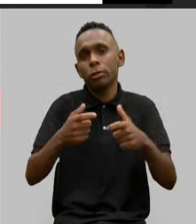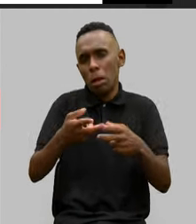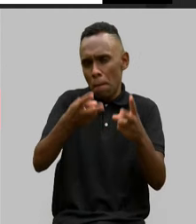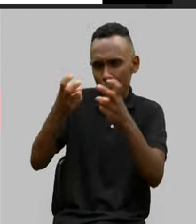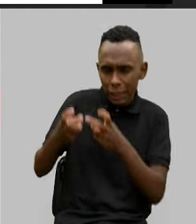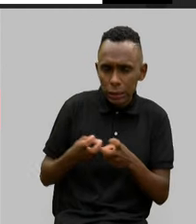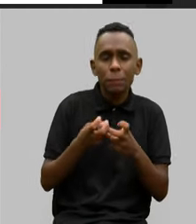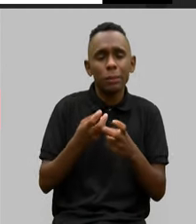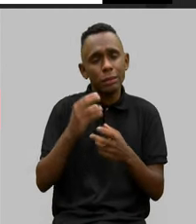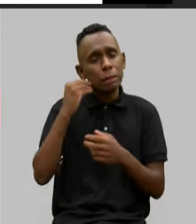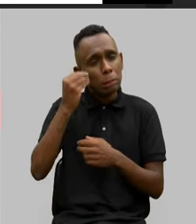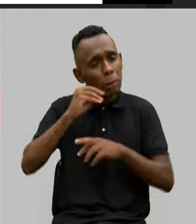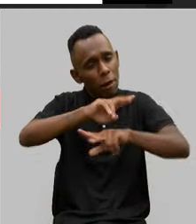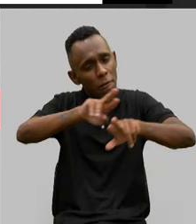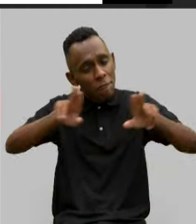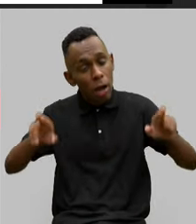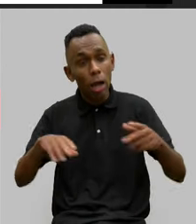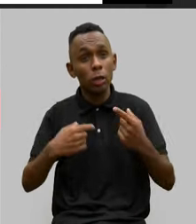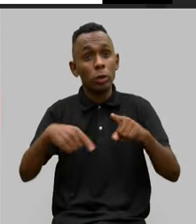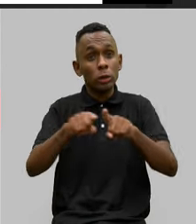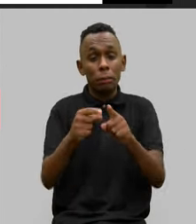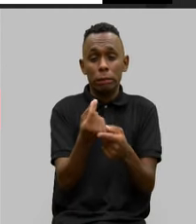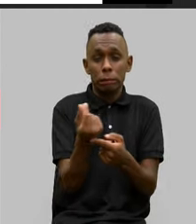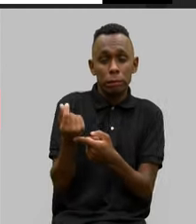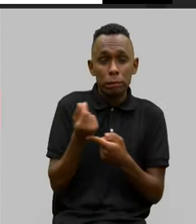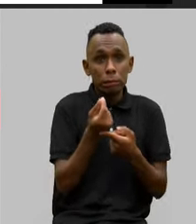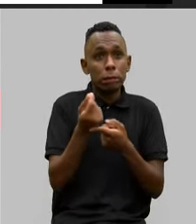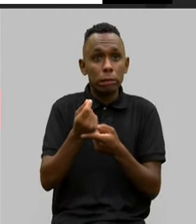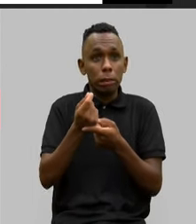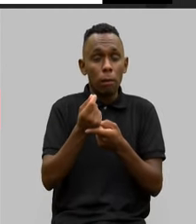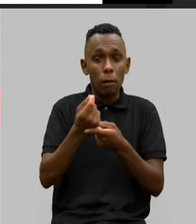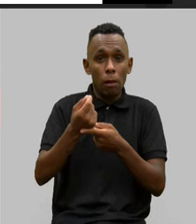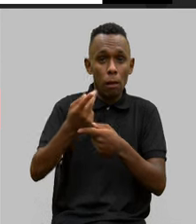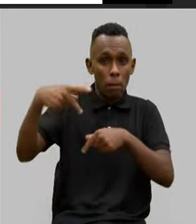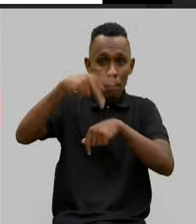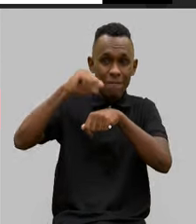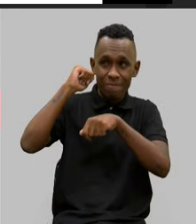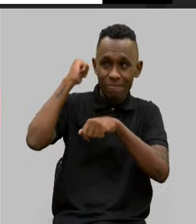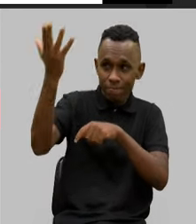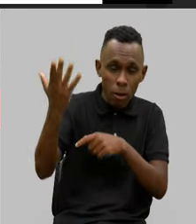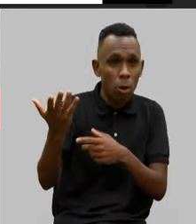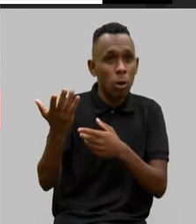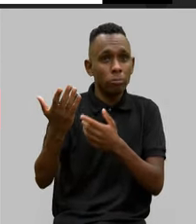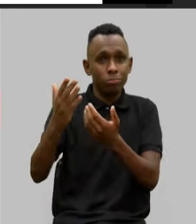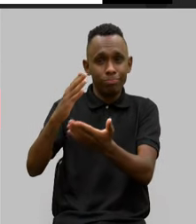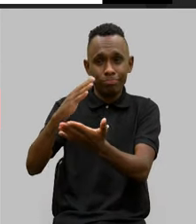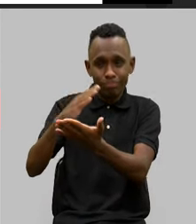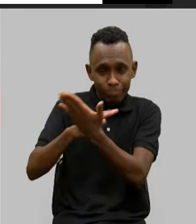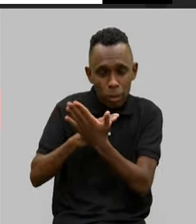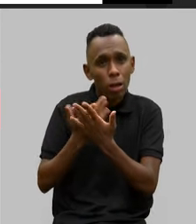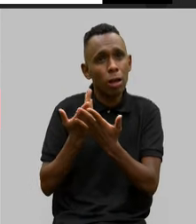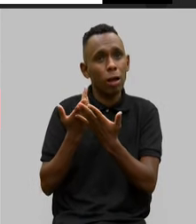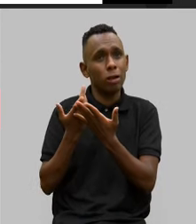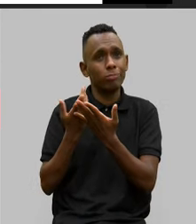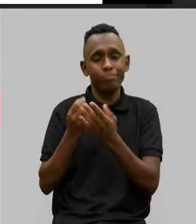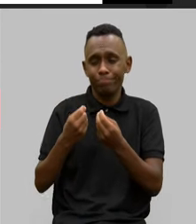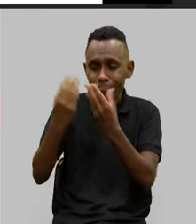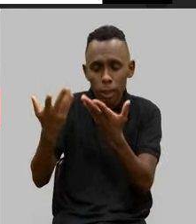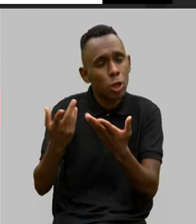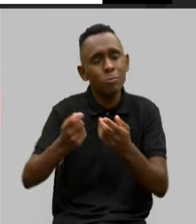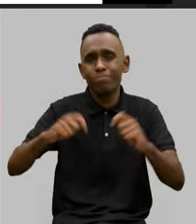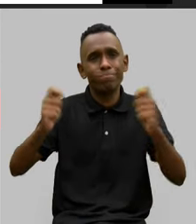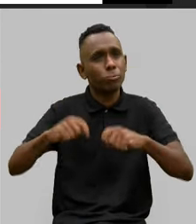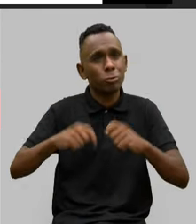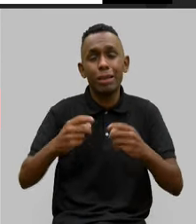eh a além dos custos econômicos a importação ela é ineficiente pelo seu procedimento Apesar de que o próprio procedimento de